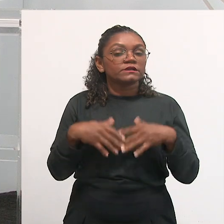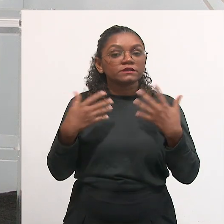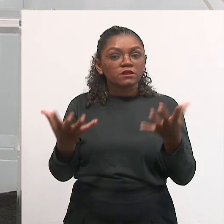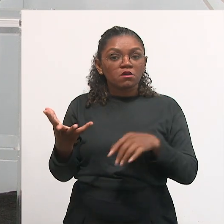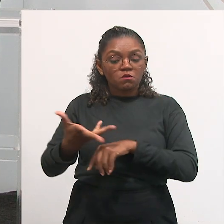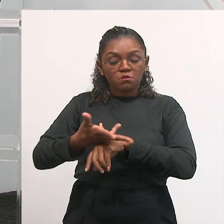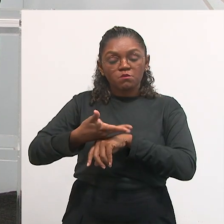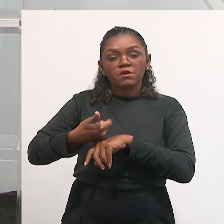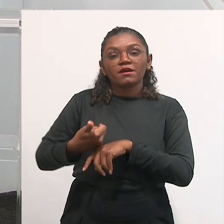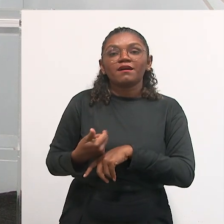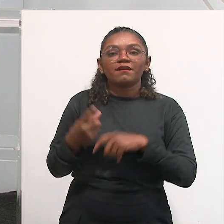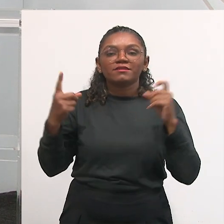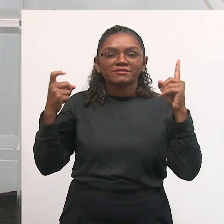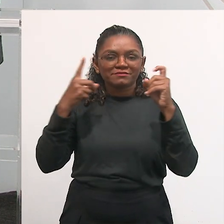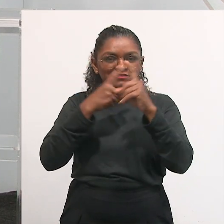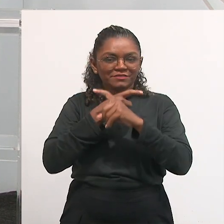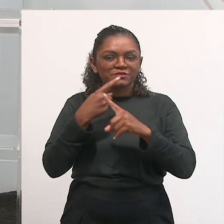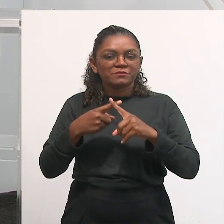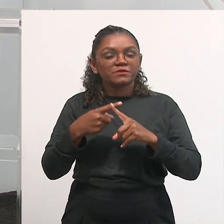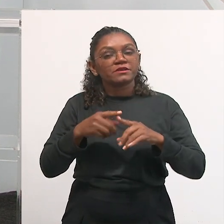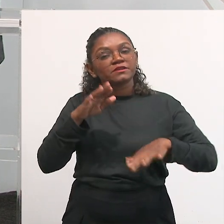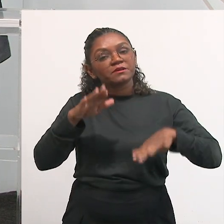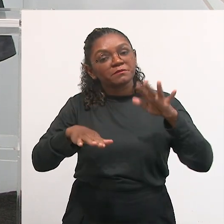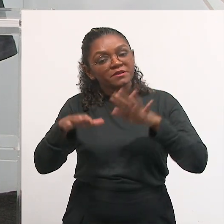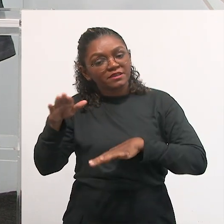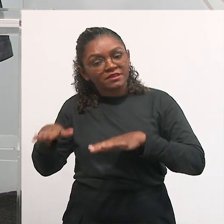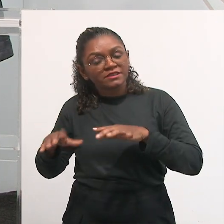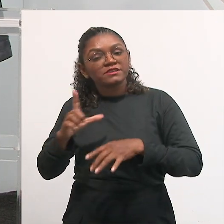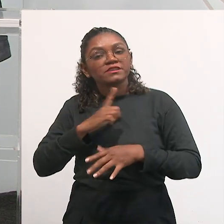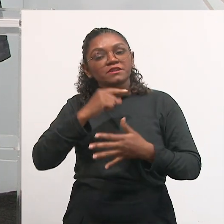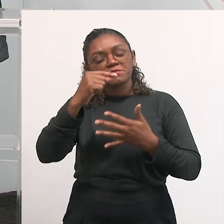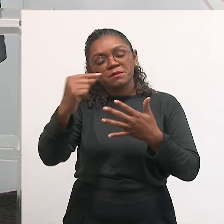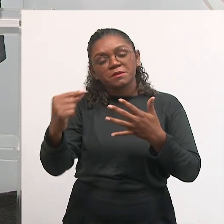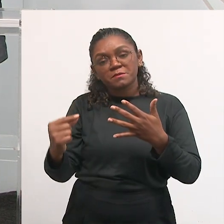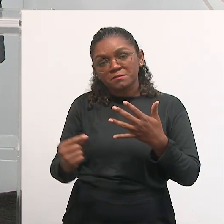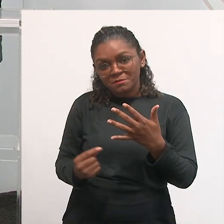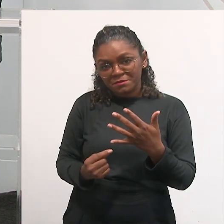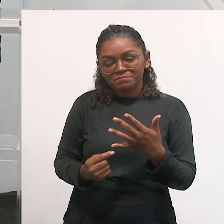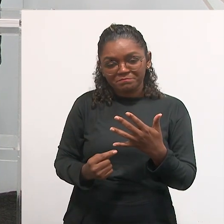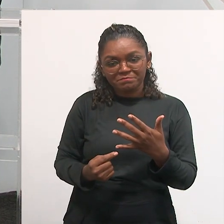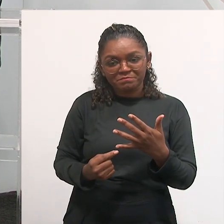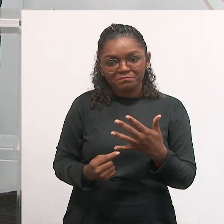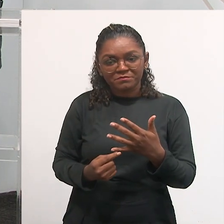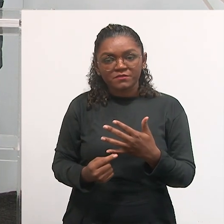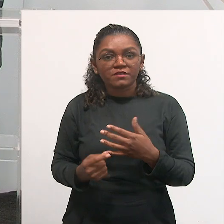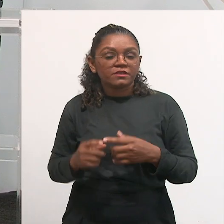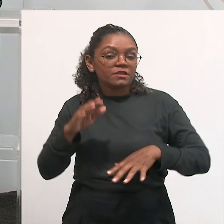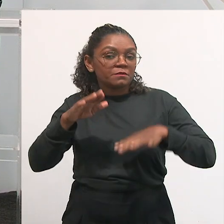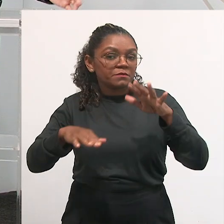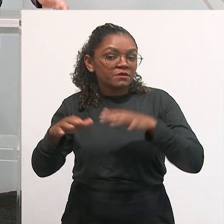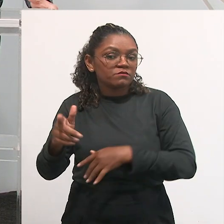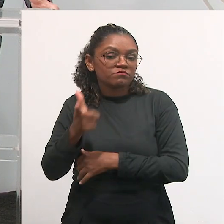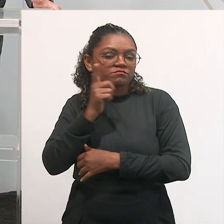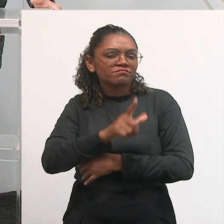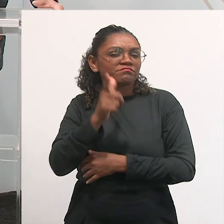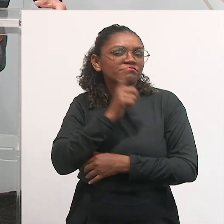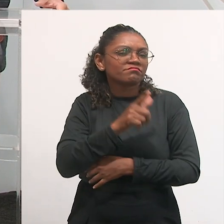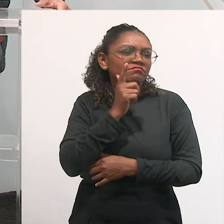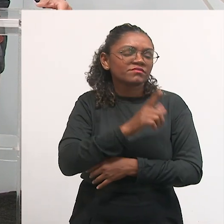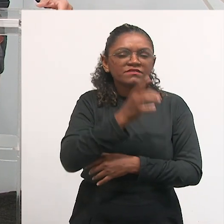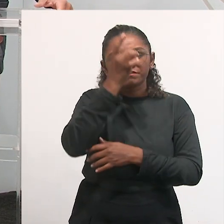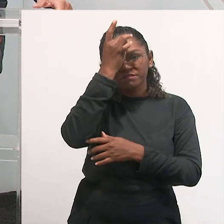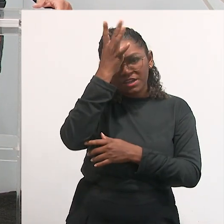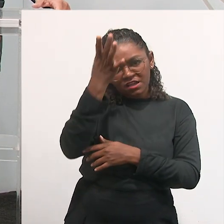de você mensurar, porque ela tem aspectos tangíveis e aspectos intangíveis, né? Ou seja, aspectos que eu posso facilmente contar,